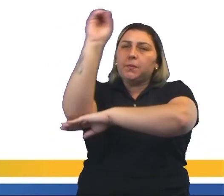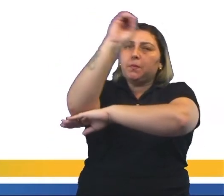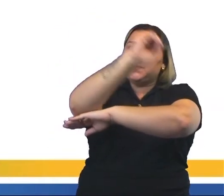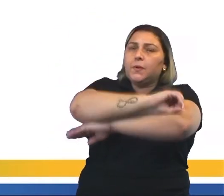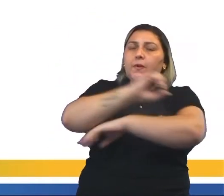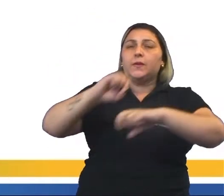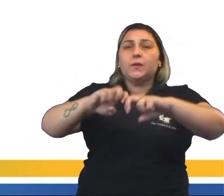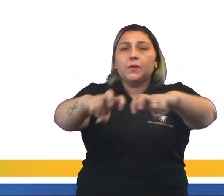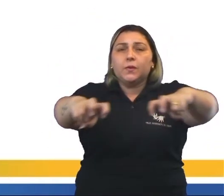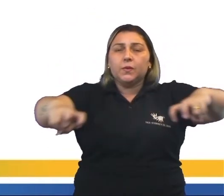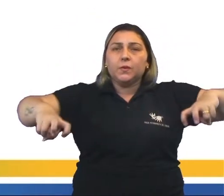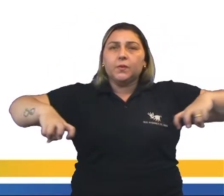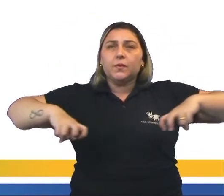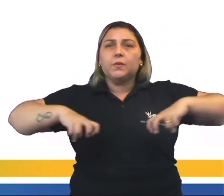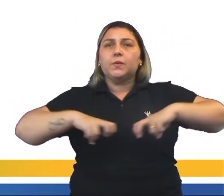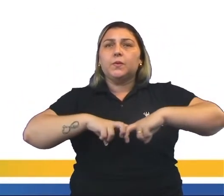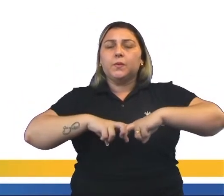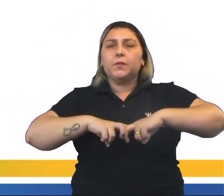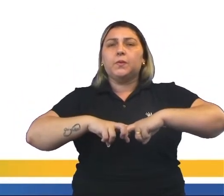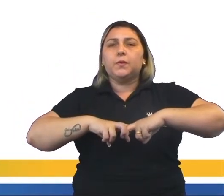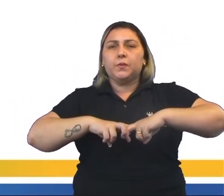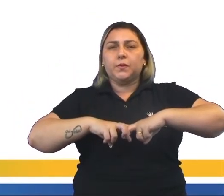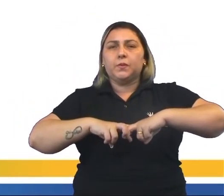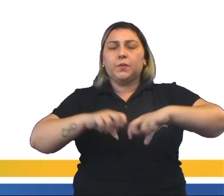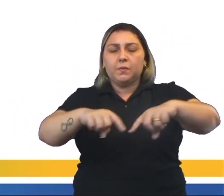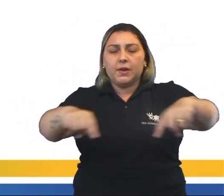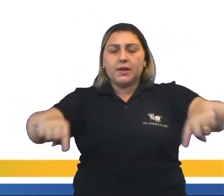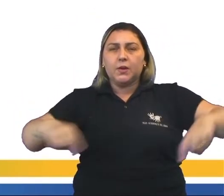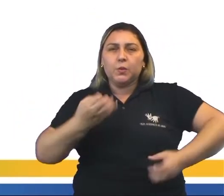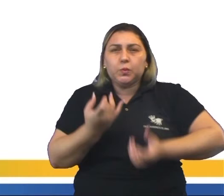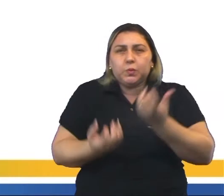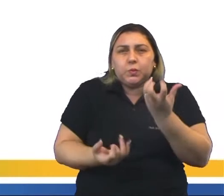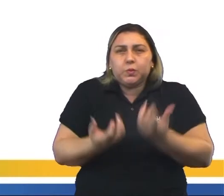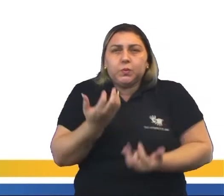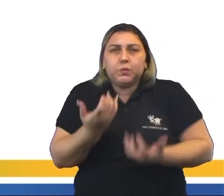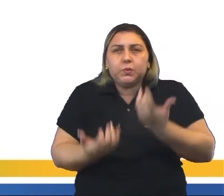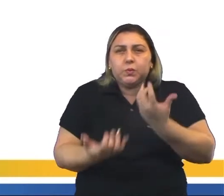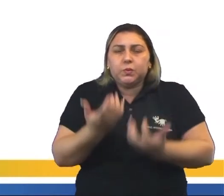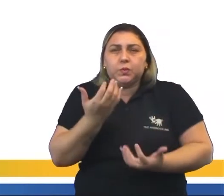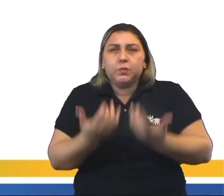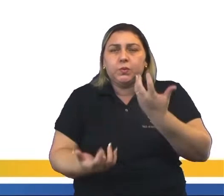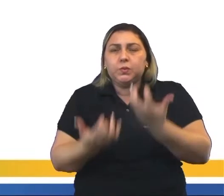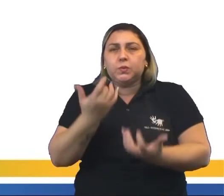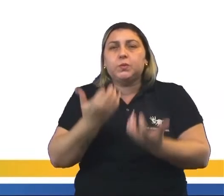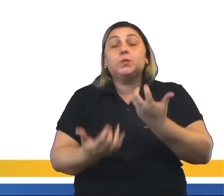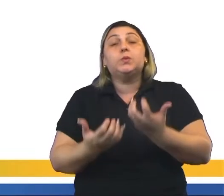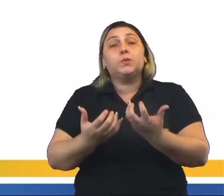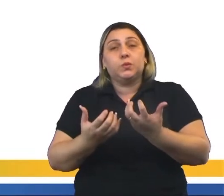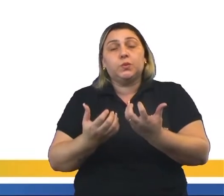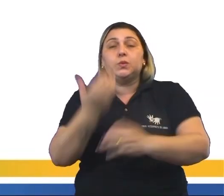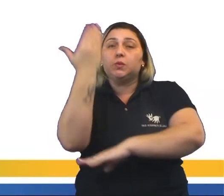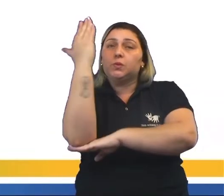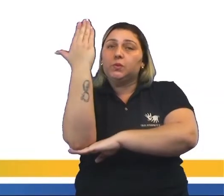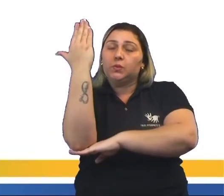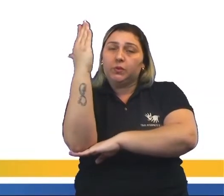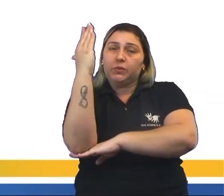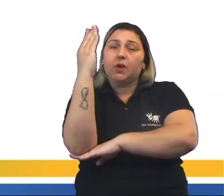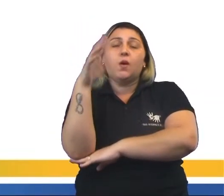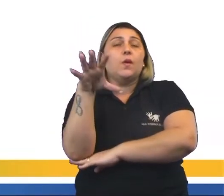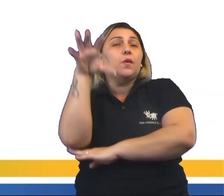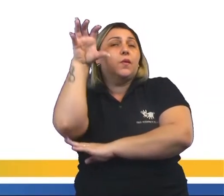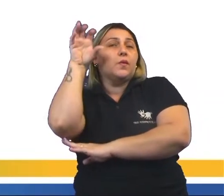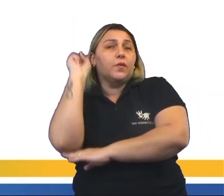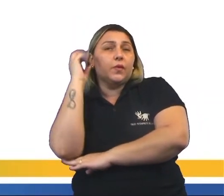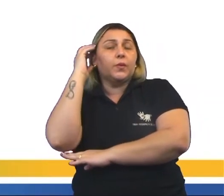uma roda em volta de uma grande bacia cheia de brasas retiradas do velho fogão e lenha e lá ficávamos